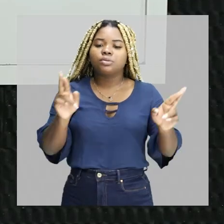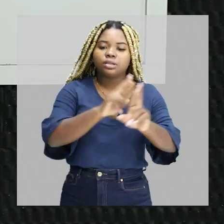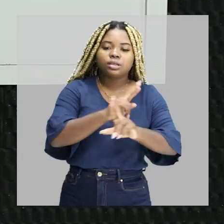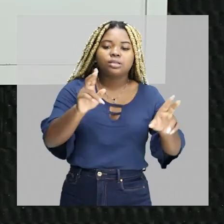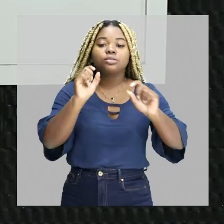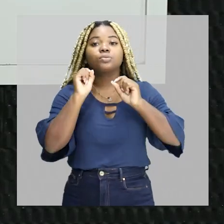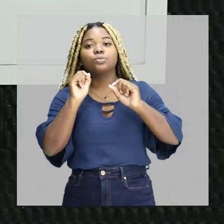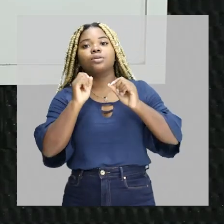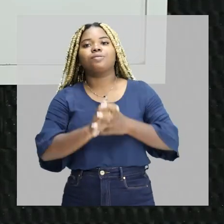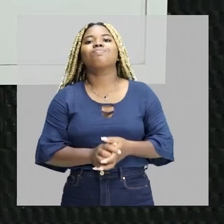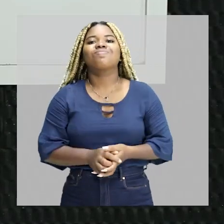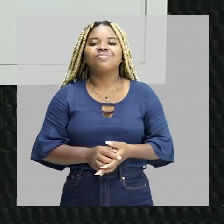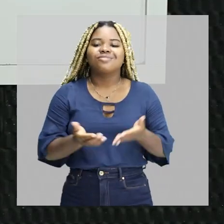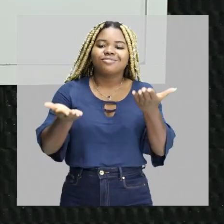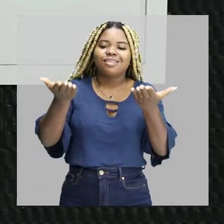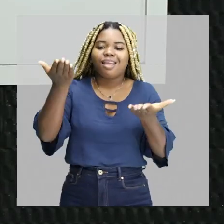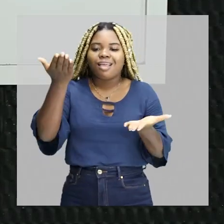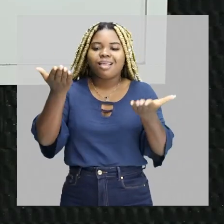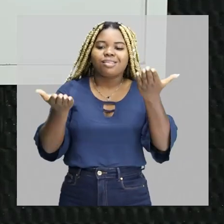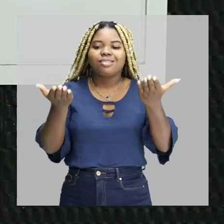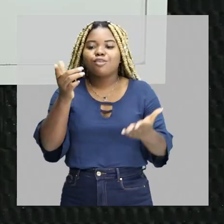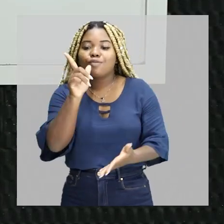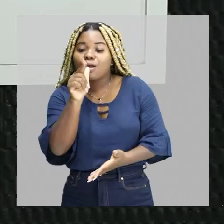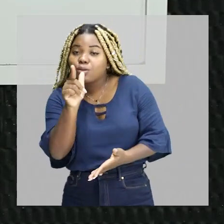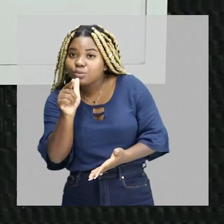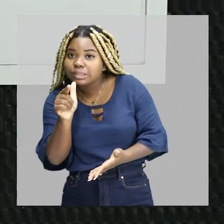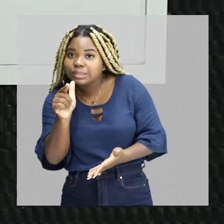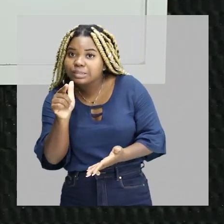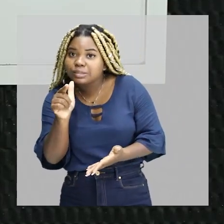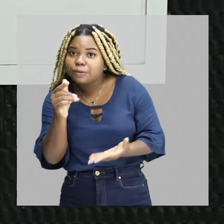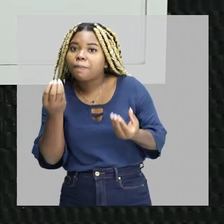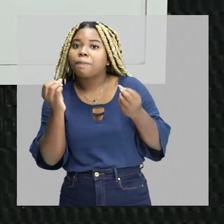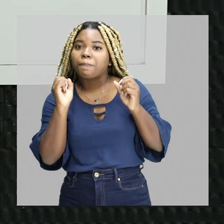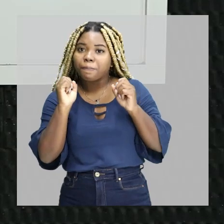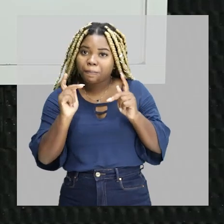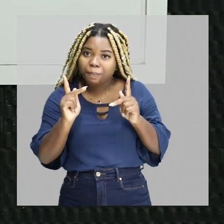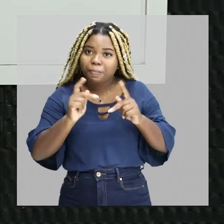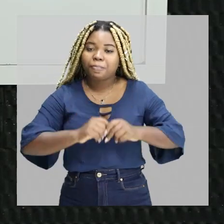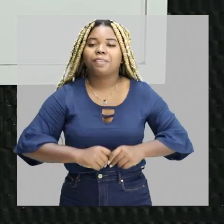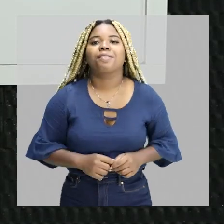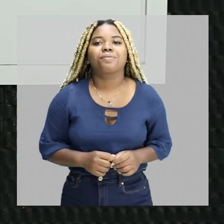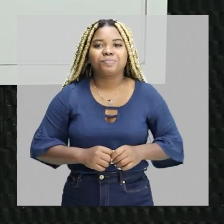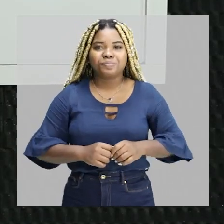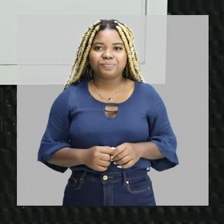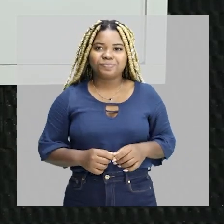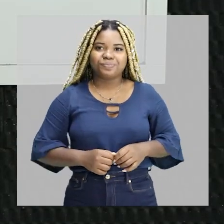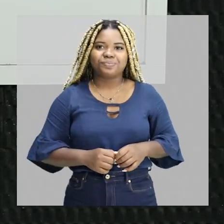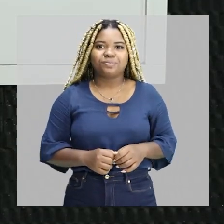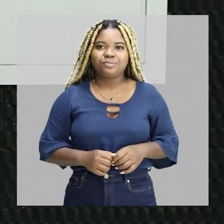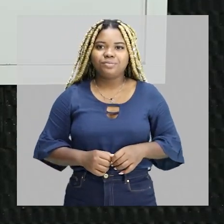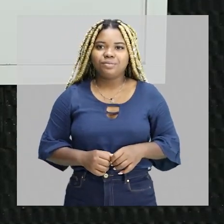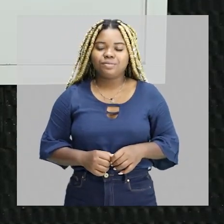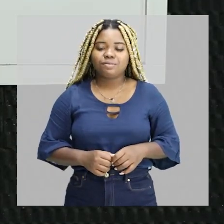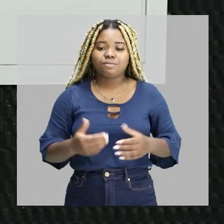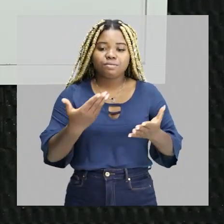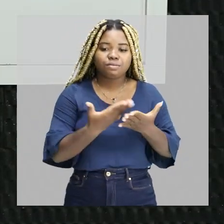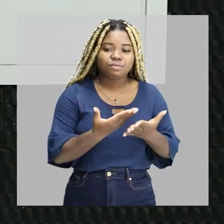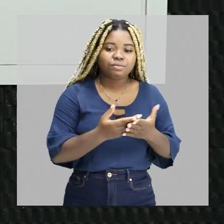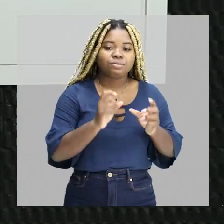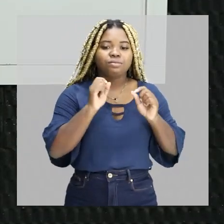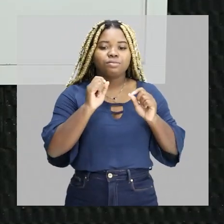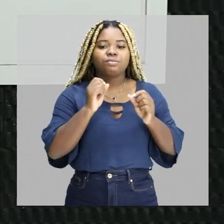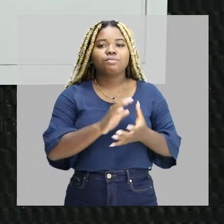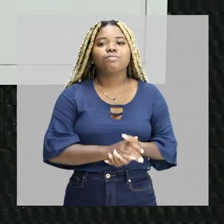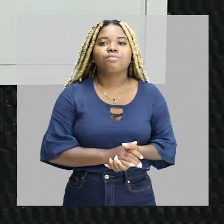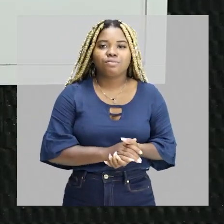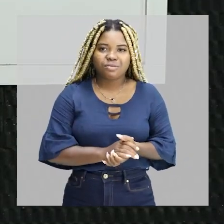certo? Então essa é a parte que nós vamos estudar, né? A parte da hidrostática. A hidrostática, ele estuda justamente essa